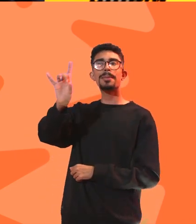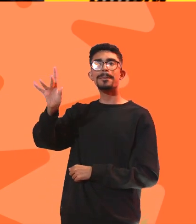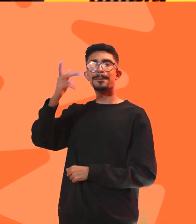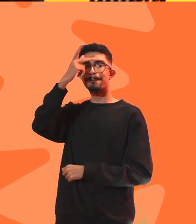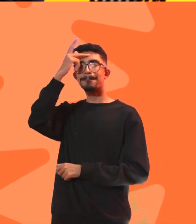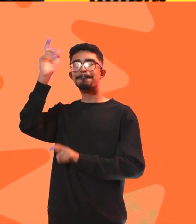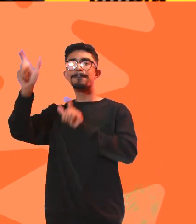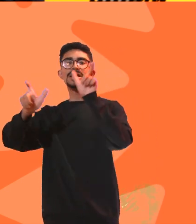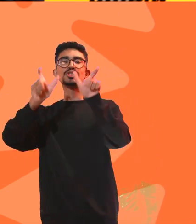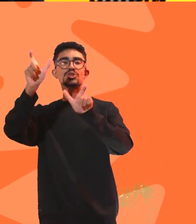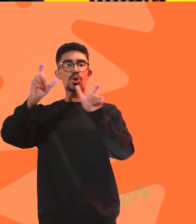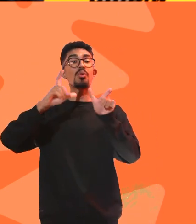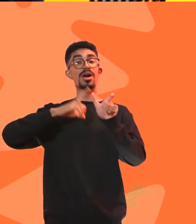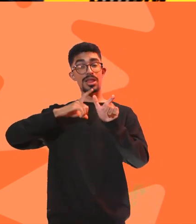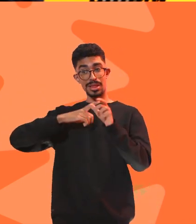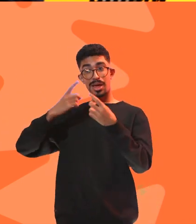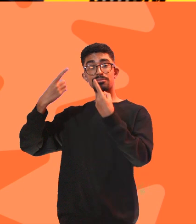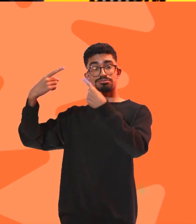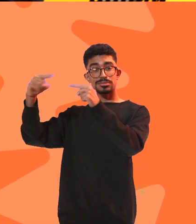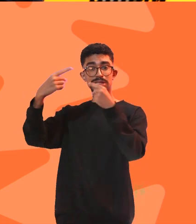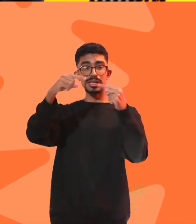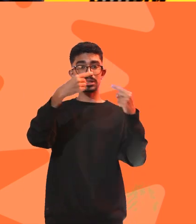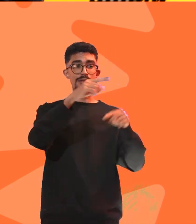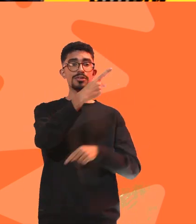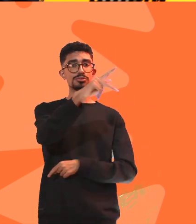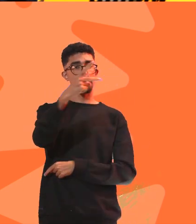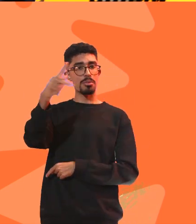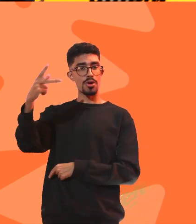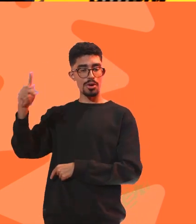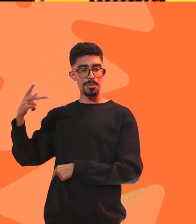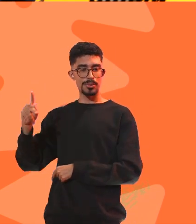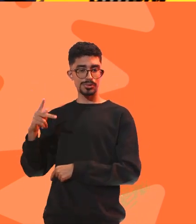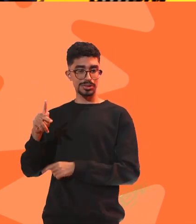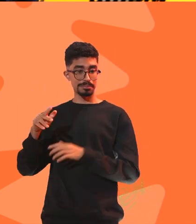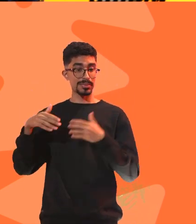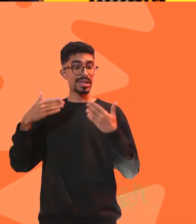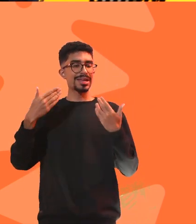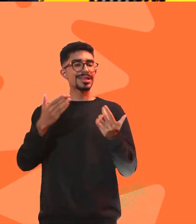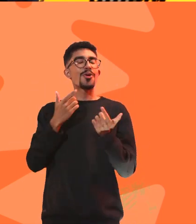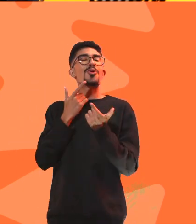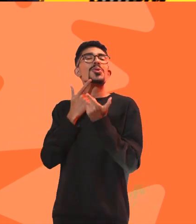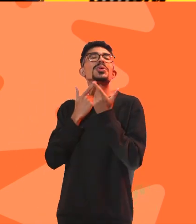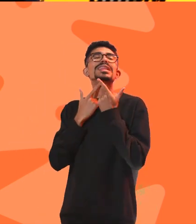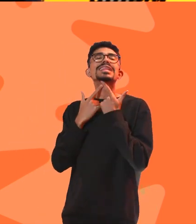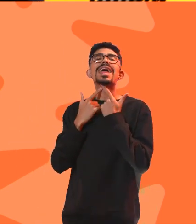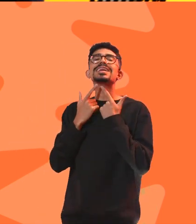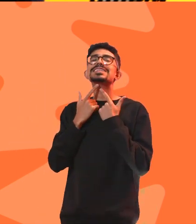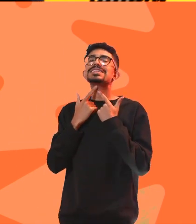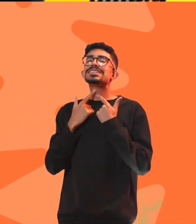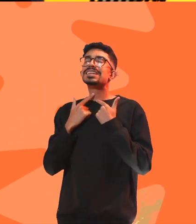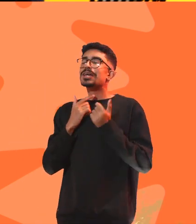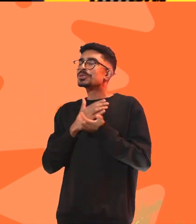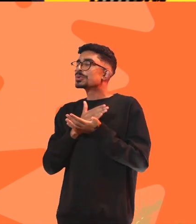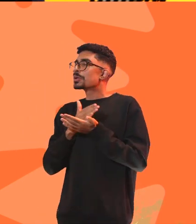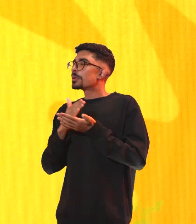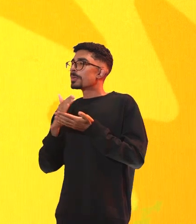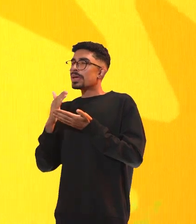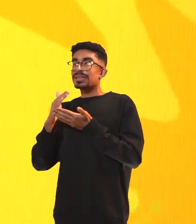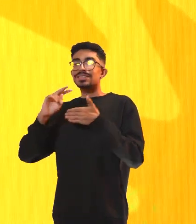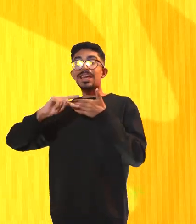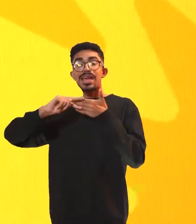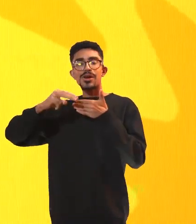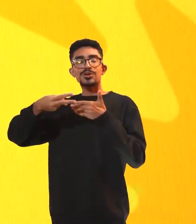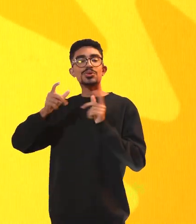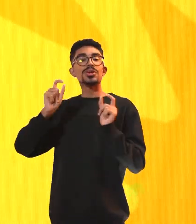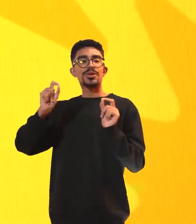seduzido. Então esse desejo, tendo sido concebido, dá à luz ao pecado. E o pecado, uma vez consumado, gera morte.